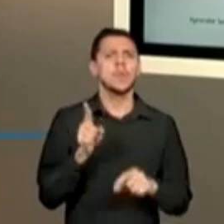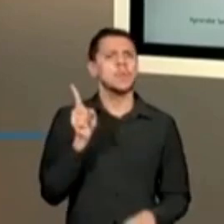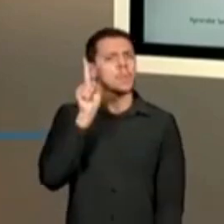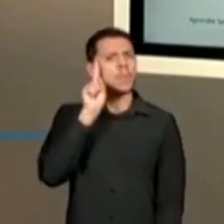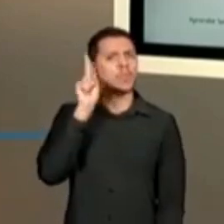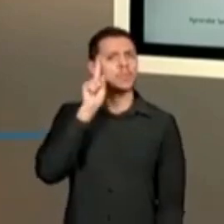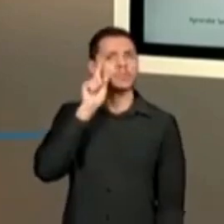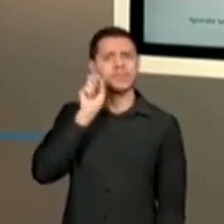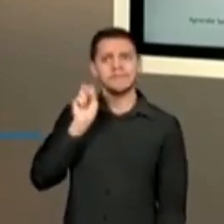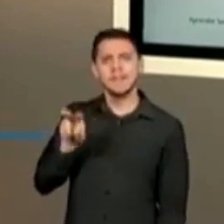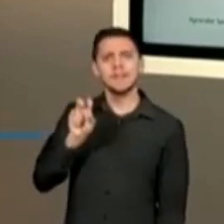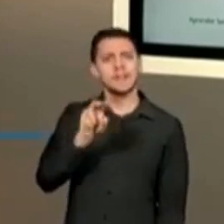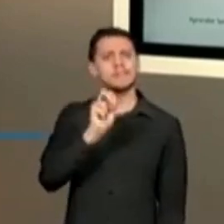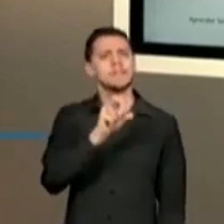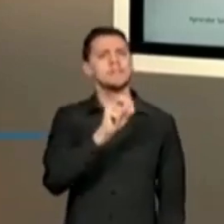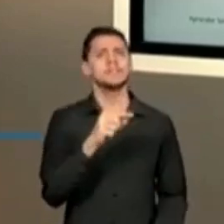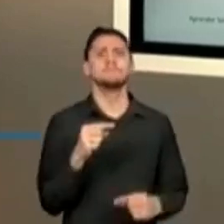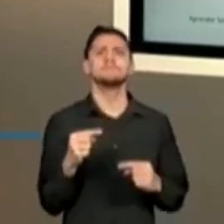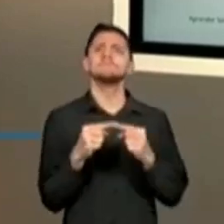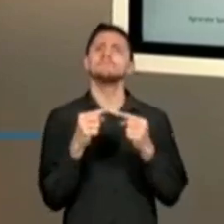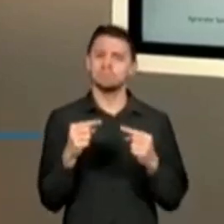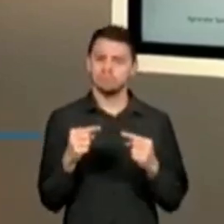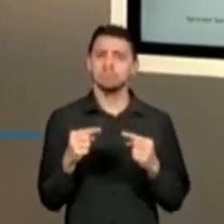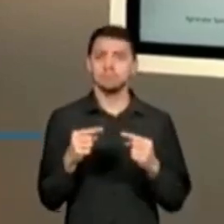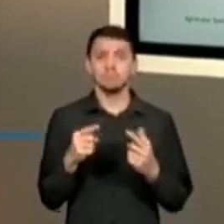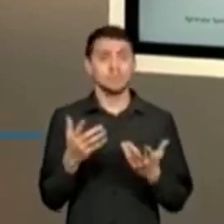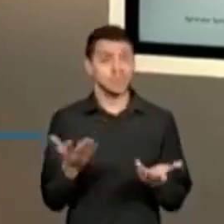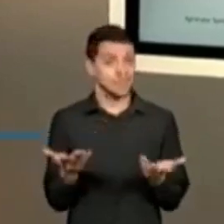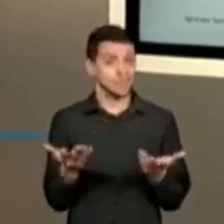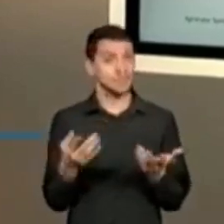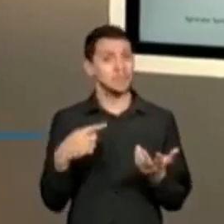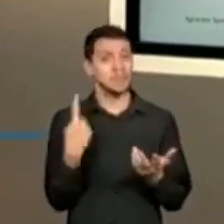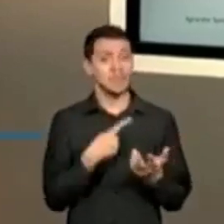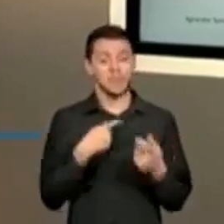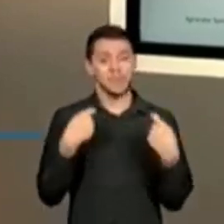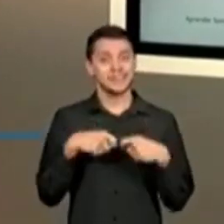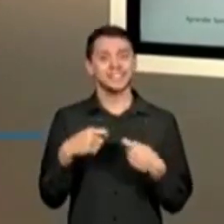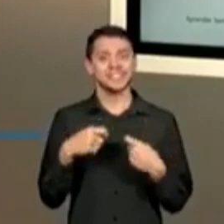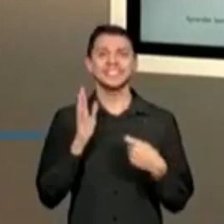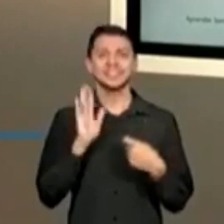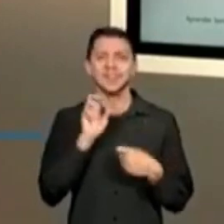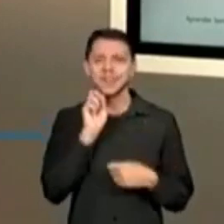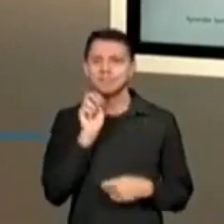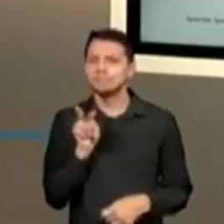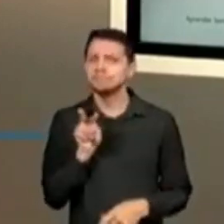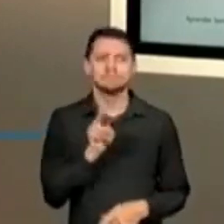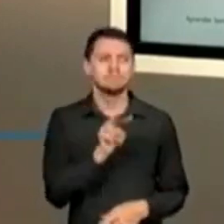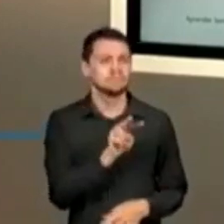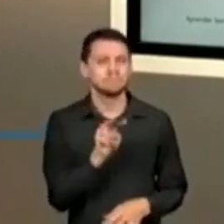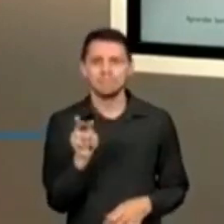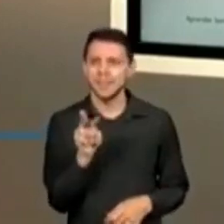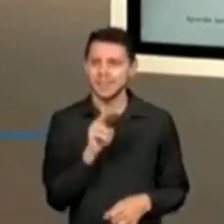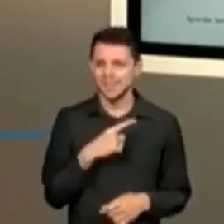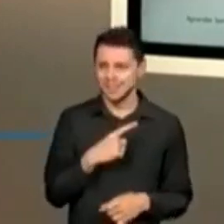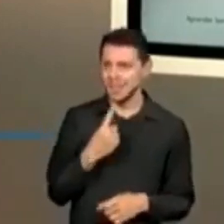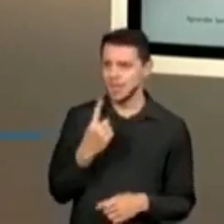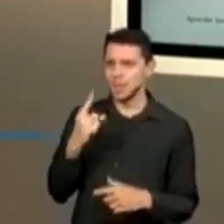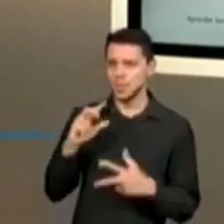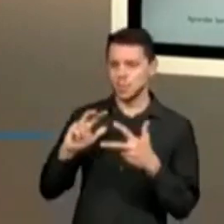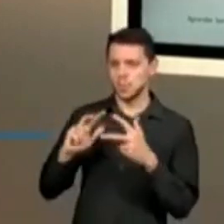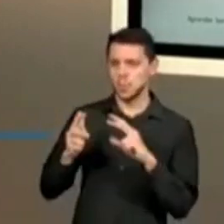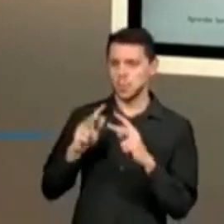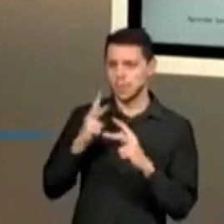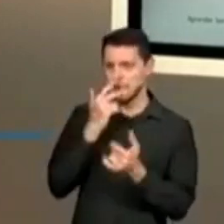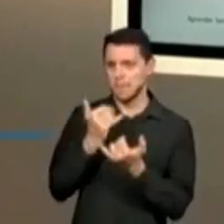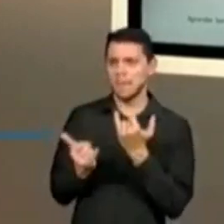aqueles objetos que estão à nossa volta, tá? Então, sim, a gente já tem que começar a ficar de olho no que tem à nossa volta. Será que algum objeto à nossa volta tem